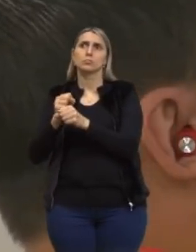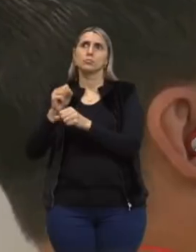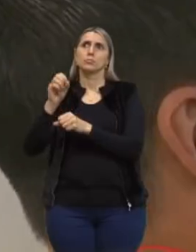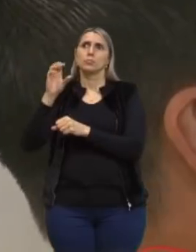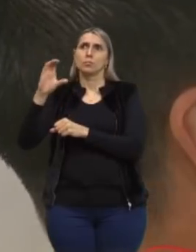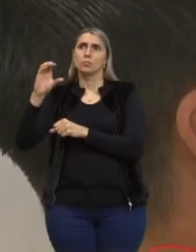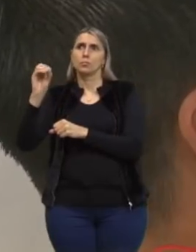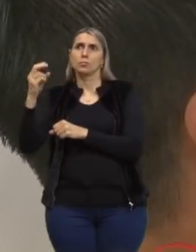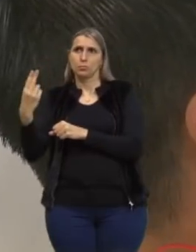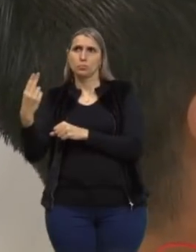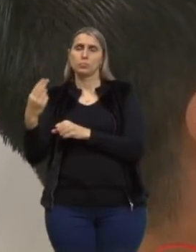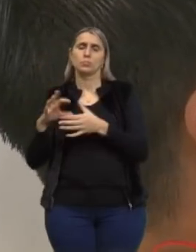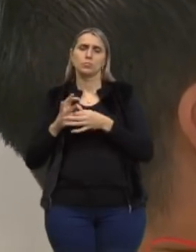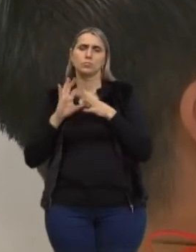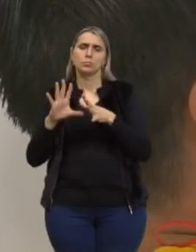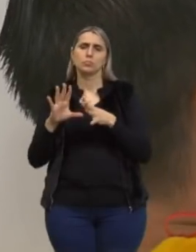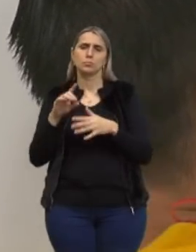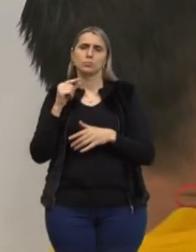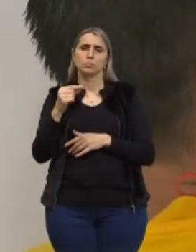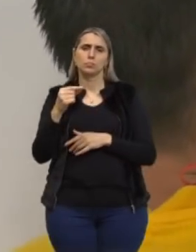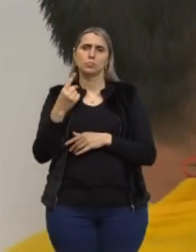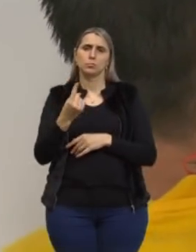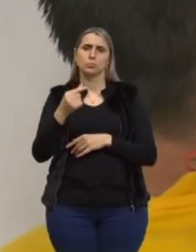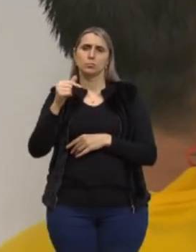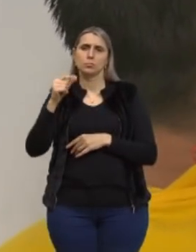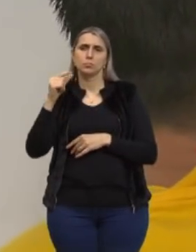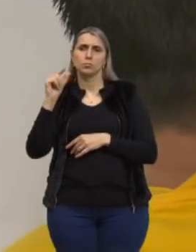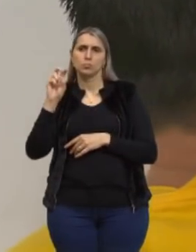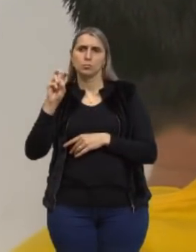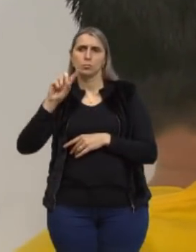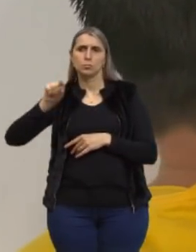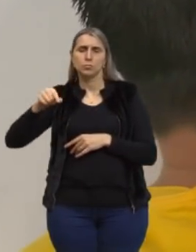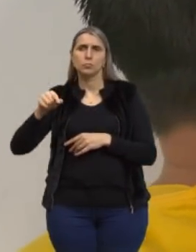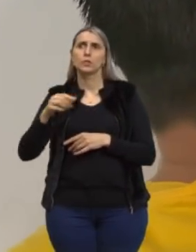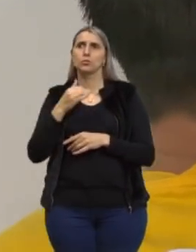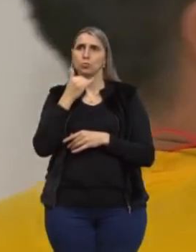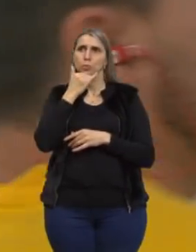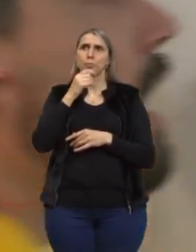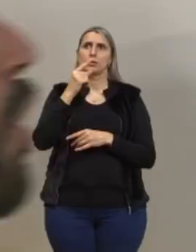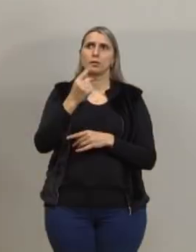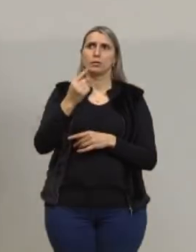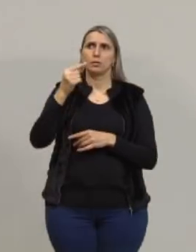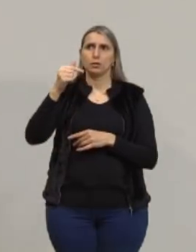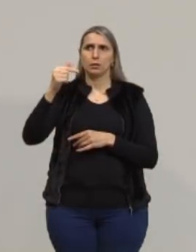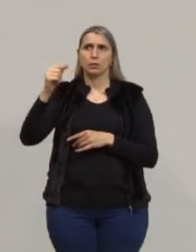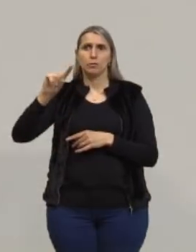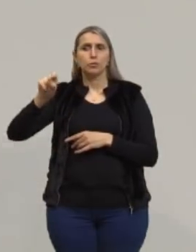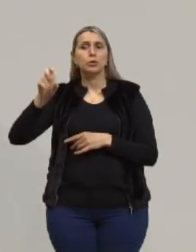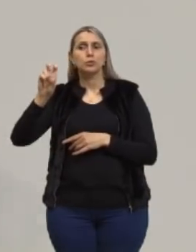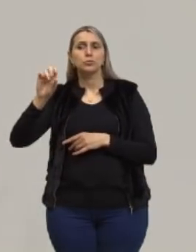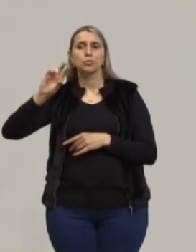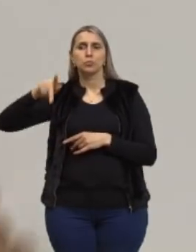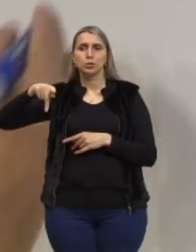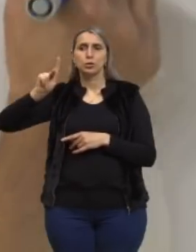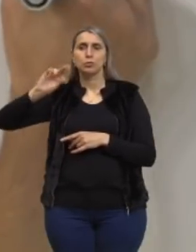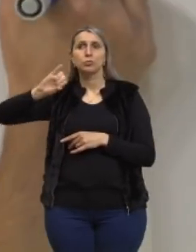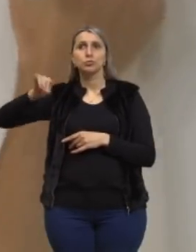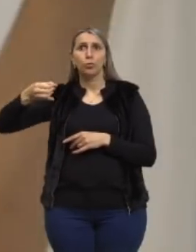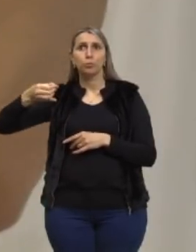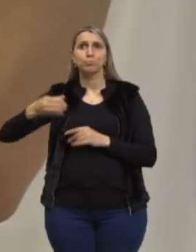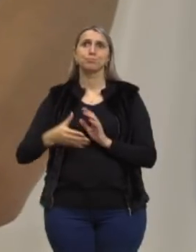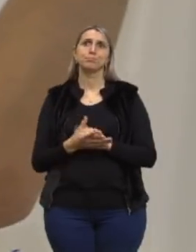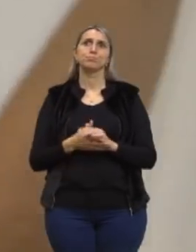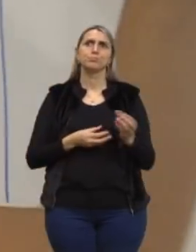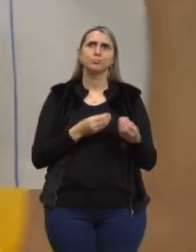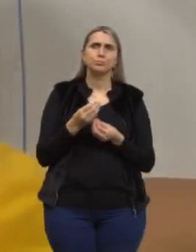me liberou mais 177,5 quilômetros como é que eu vou calcular então vamos